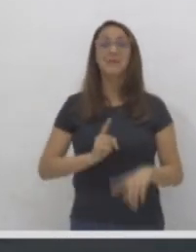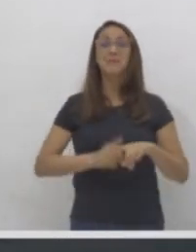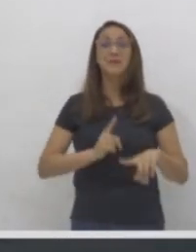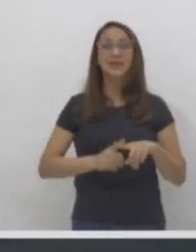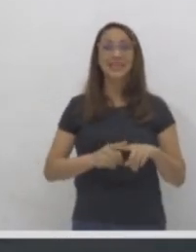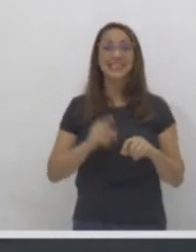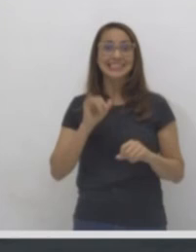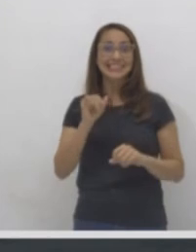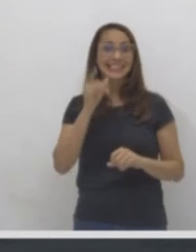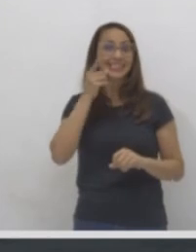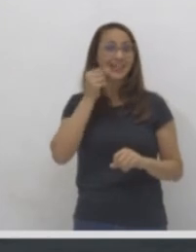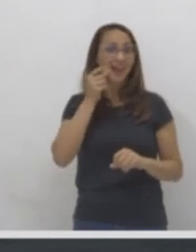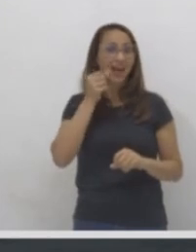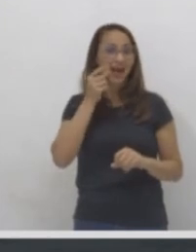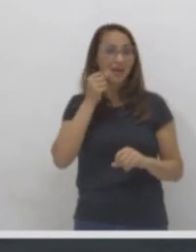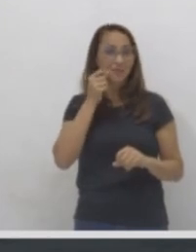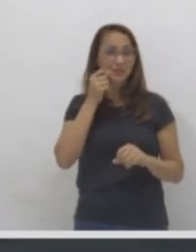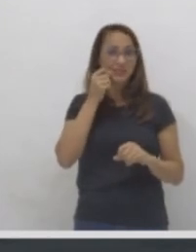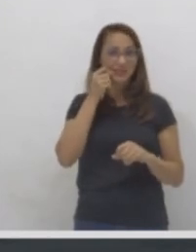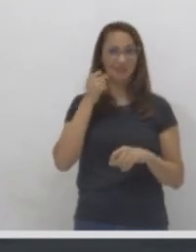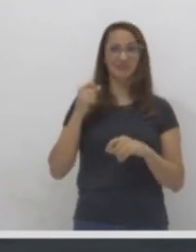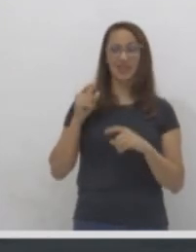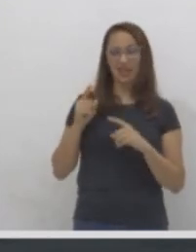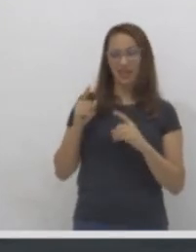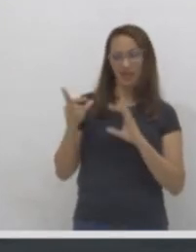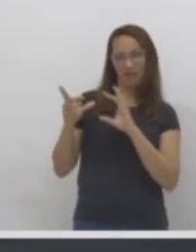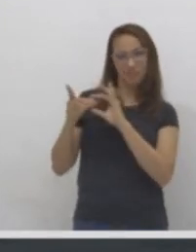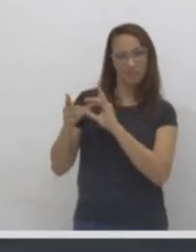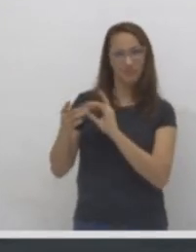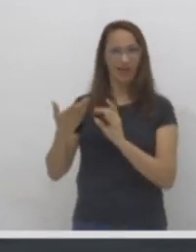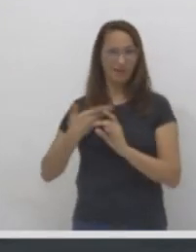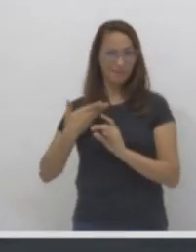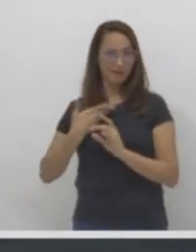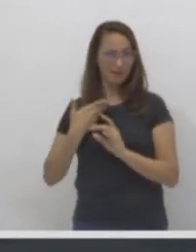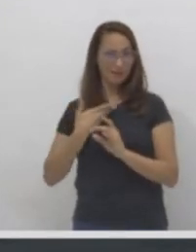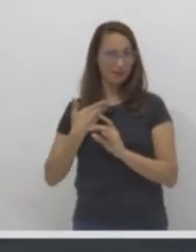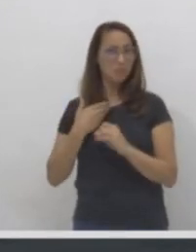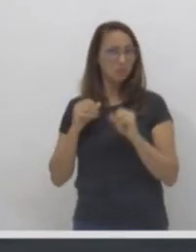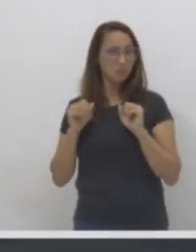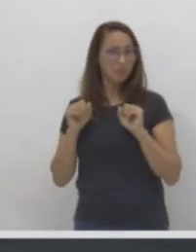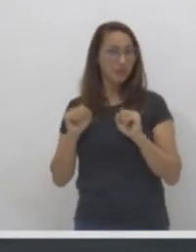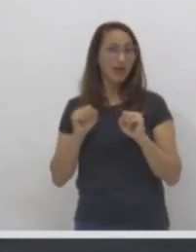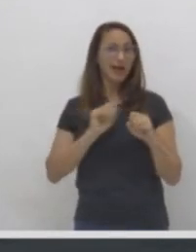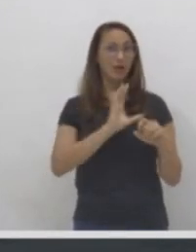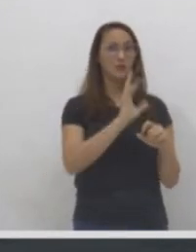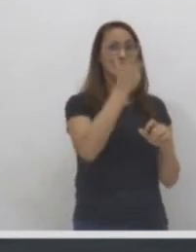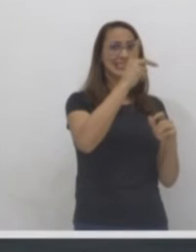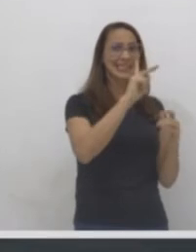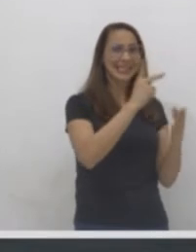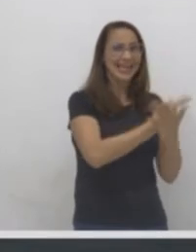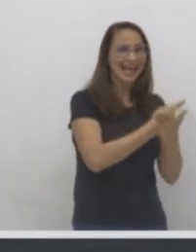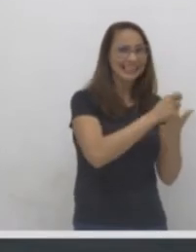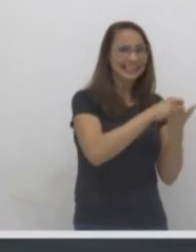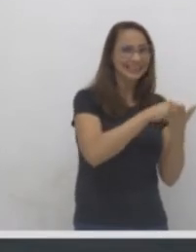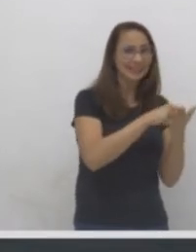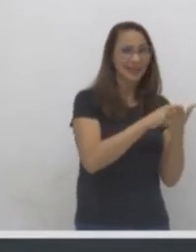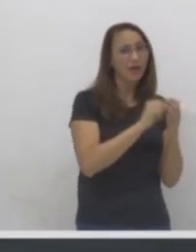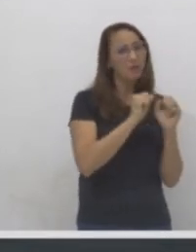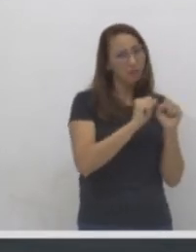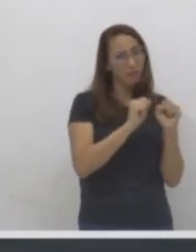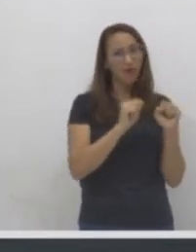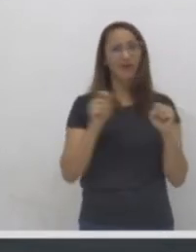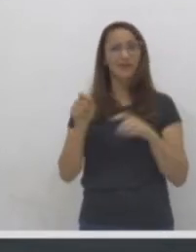momento em que ele precisou dela, ele poderia facilmente corrigir o que ele tinha errado e